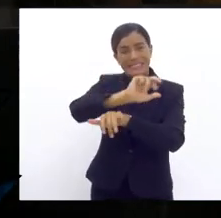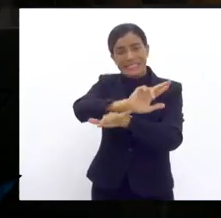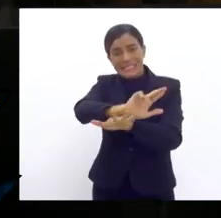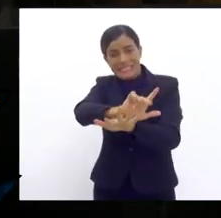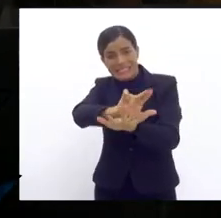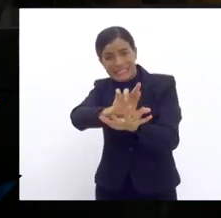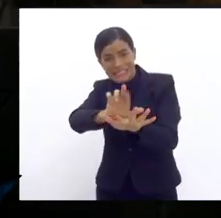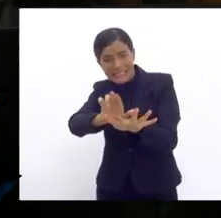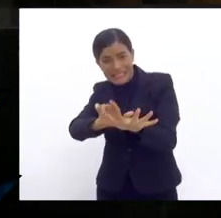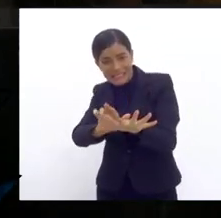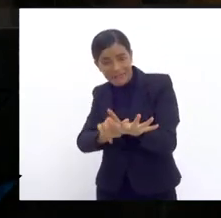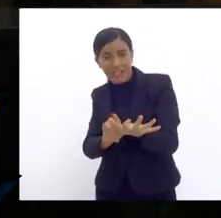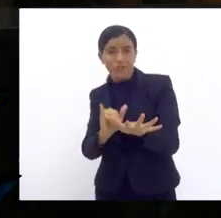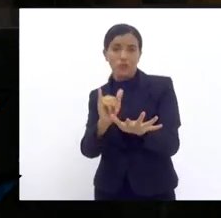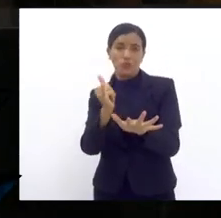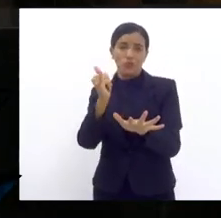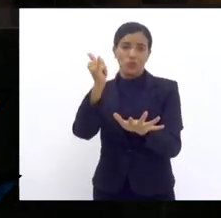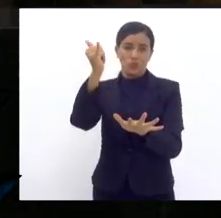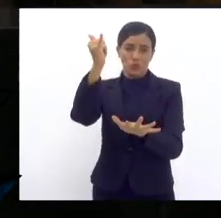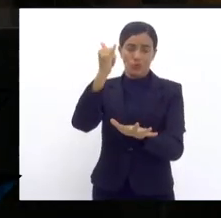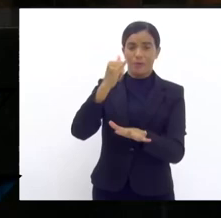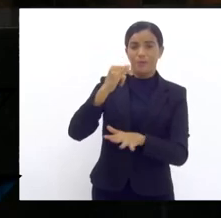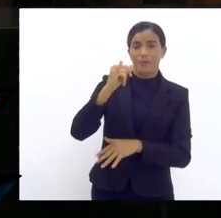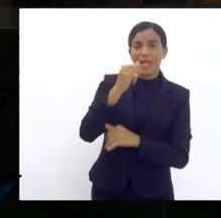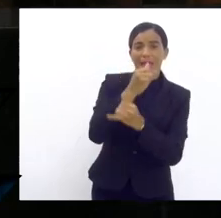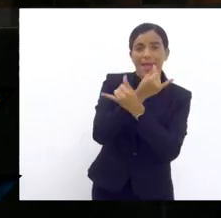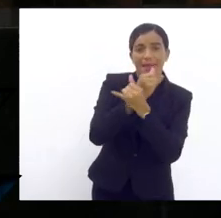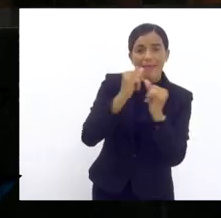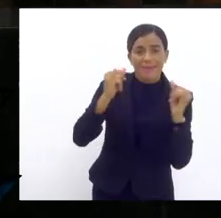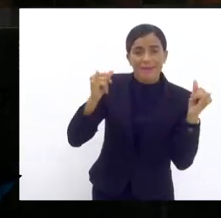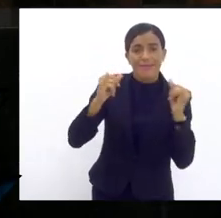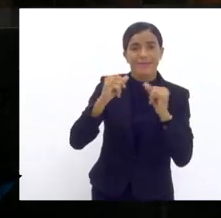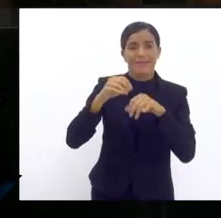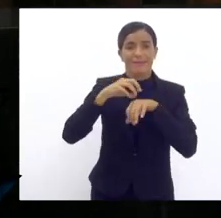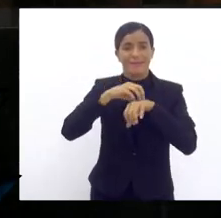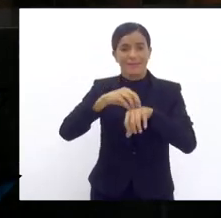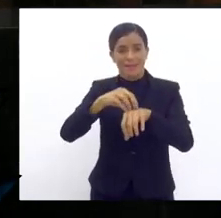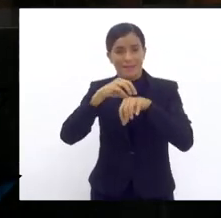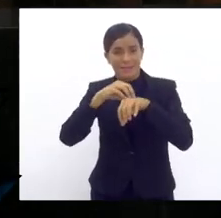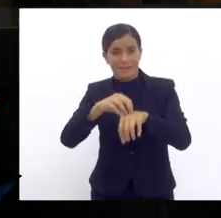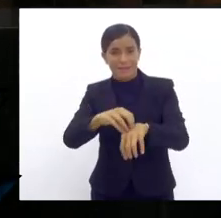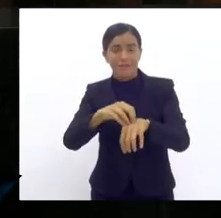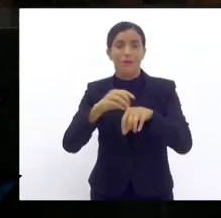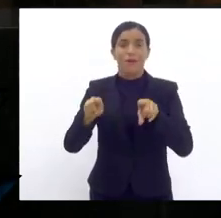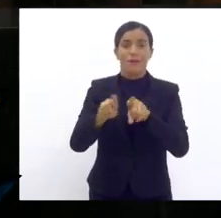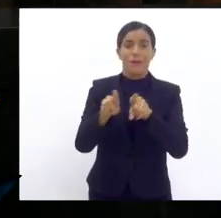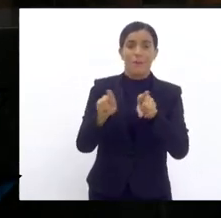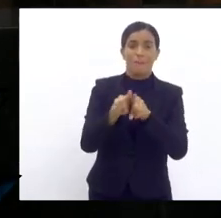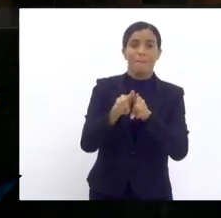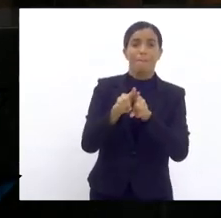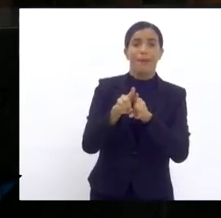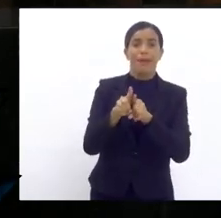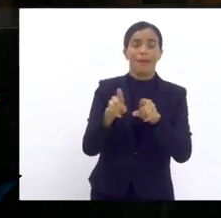alíquotas energia Transportes e Telecomunicações